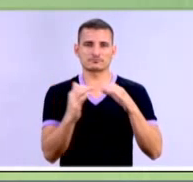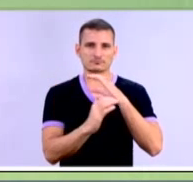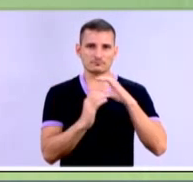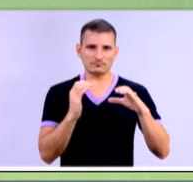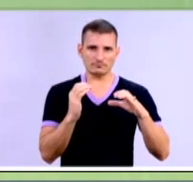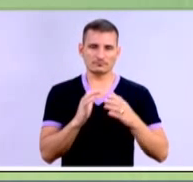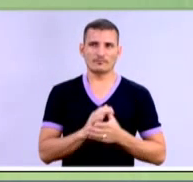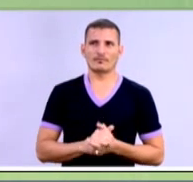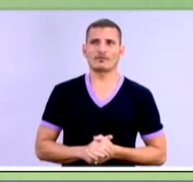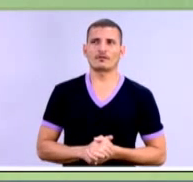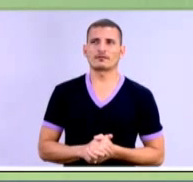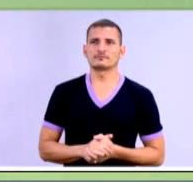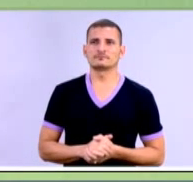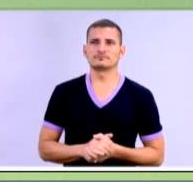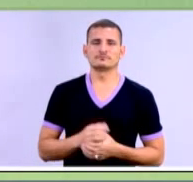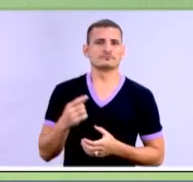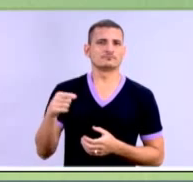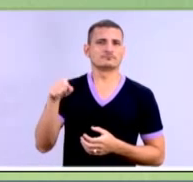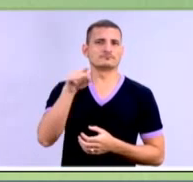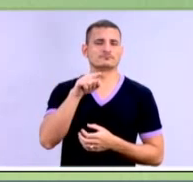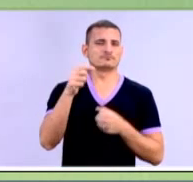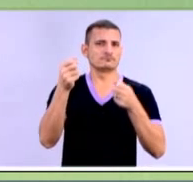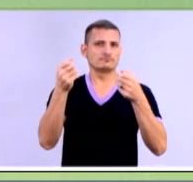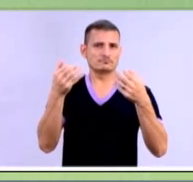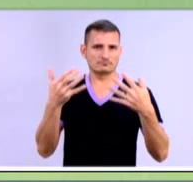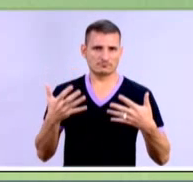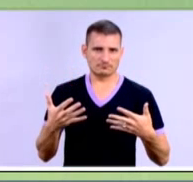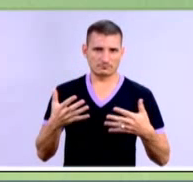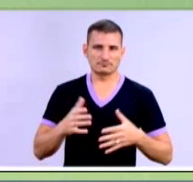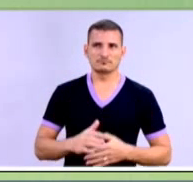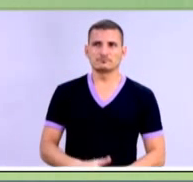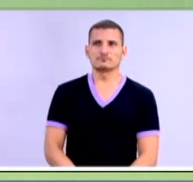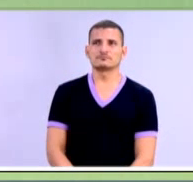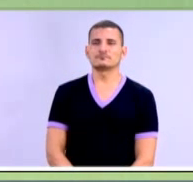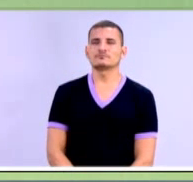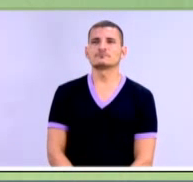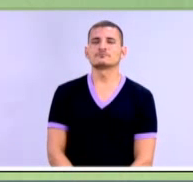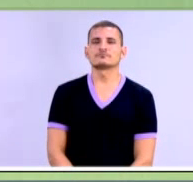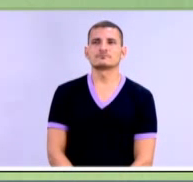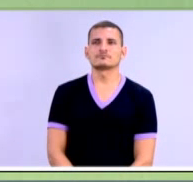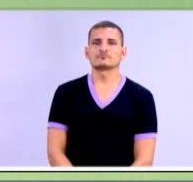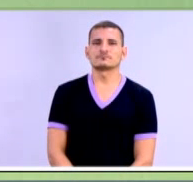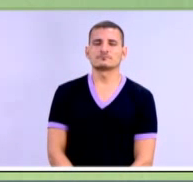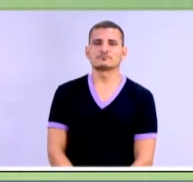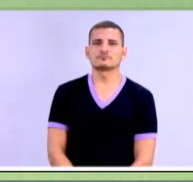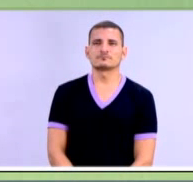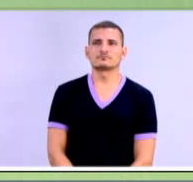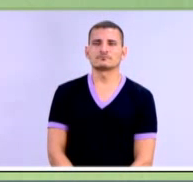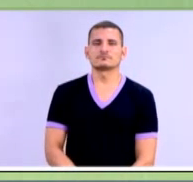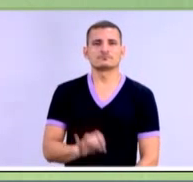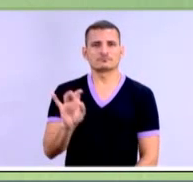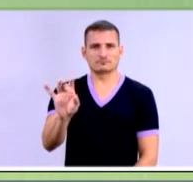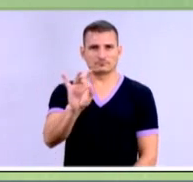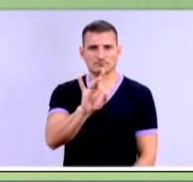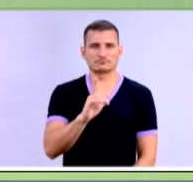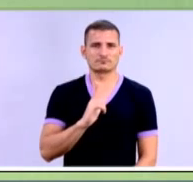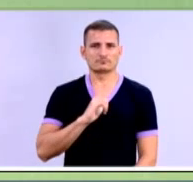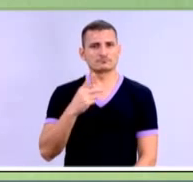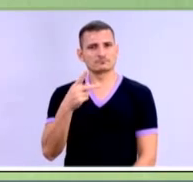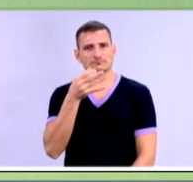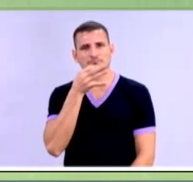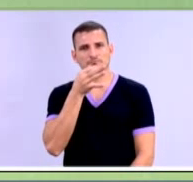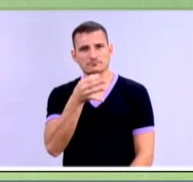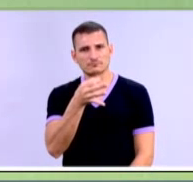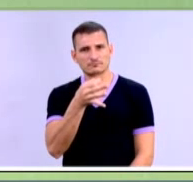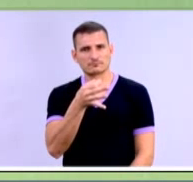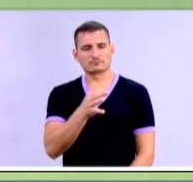pouquinho, descrever um pouquinho mais, né? E aí, professor, é interessante que cada um traz a sua observação, não